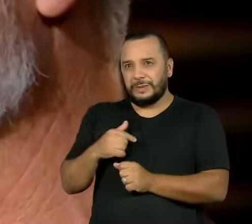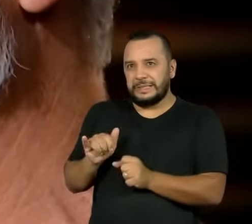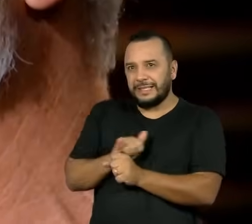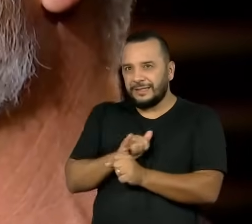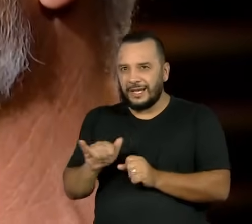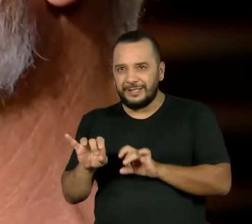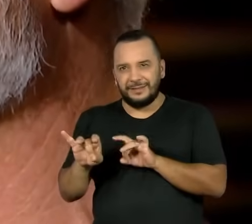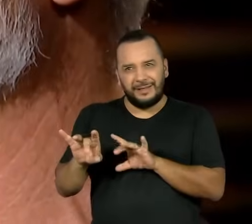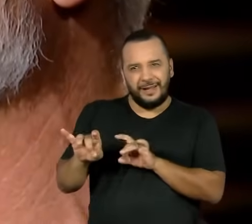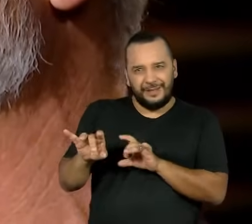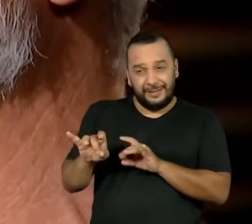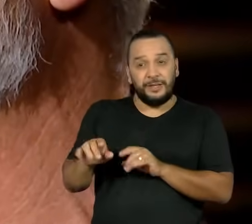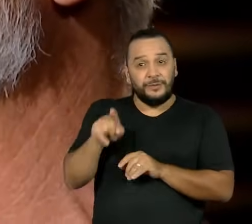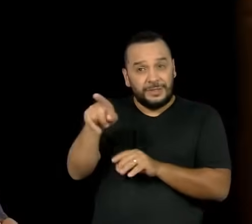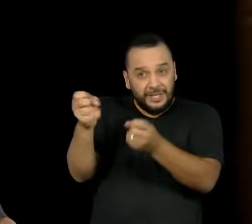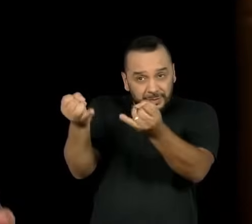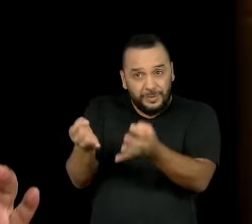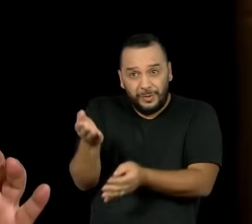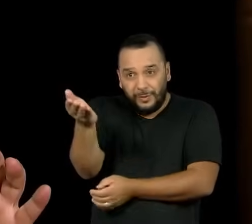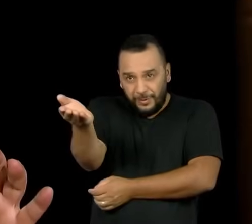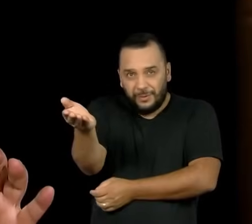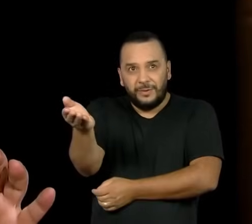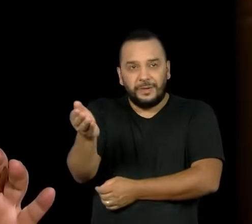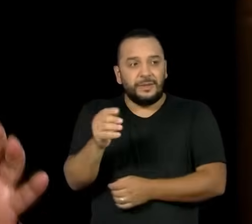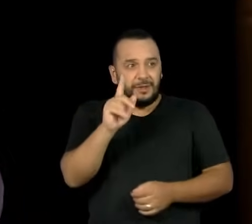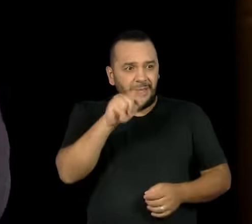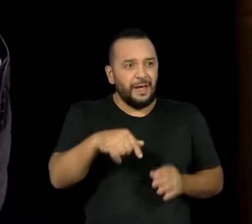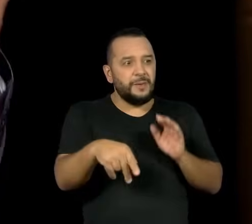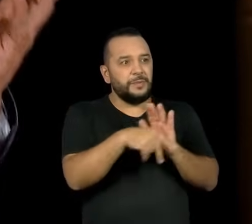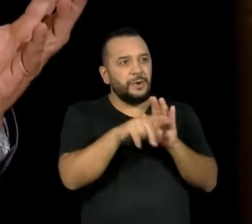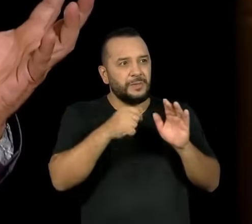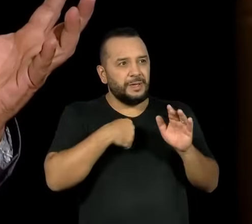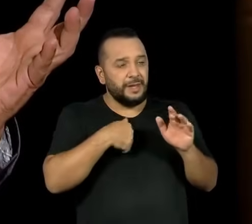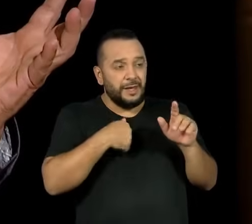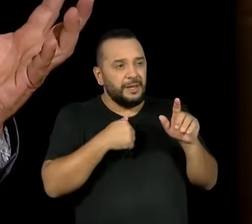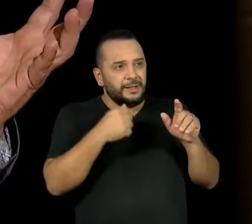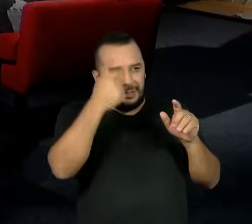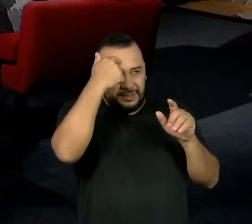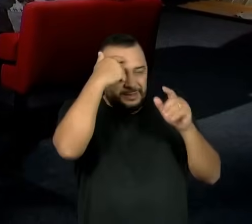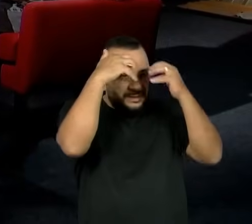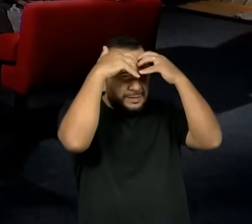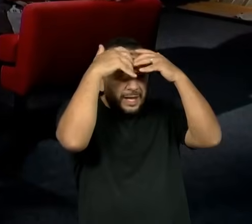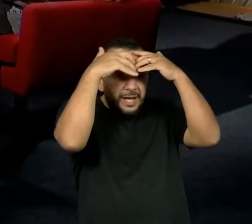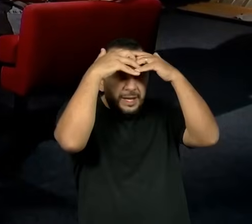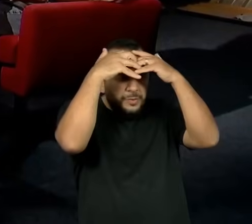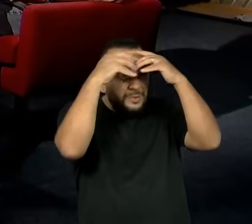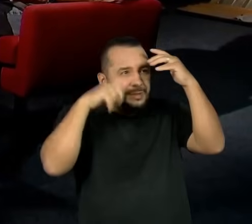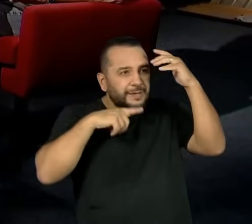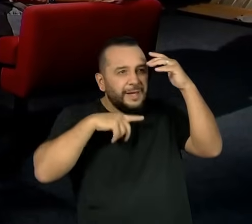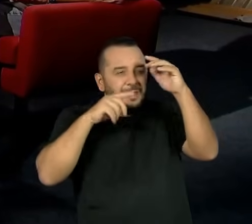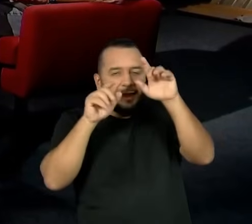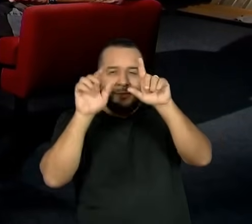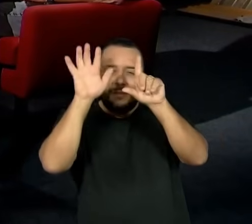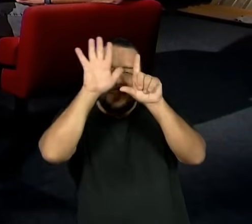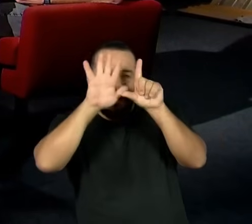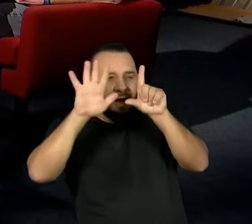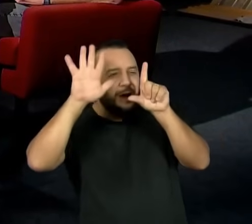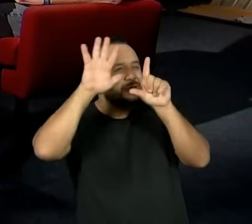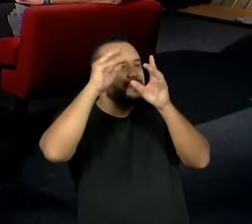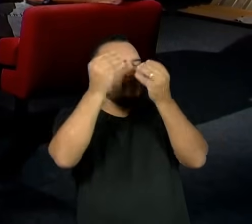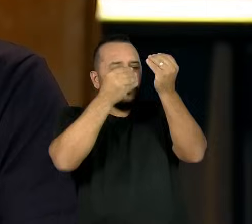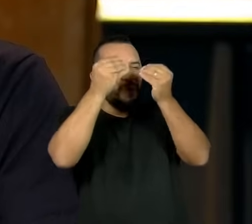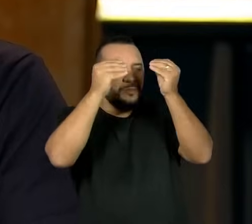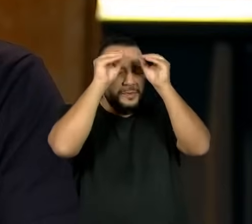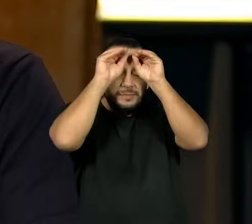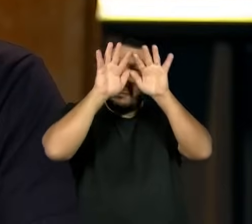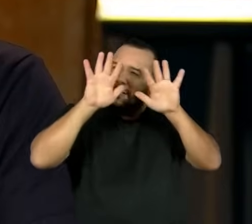que são essas que você falou aí. Que é de imagens do cérebro. Imagens funcionais do Funcionais cérebro. do Então, cérebro. qual é a diferença?